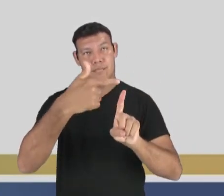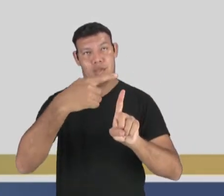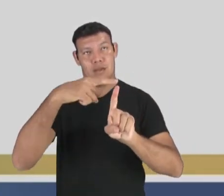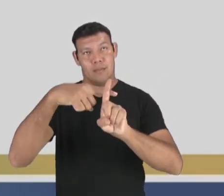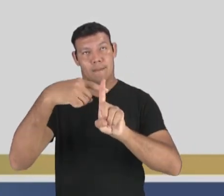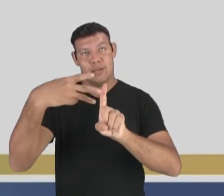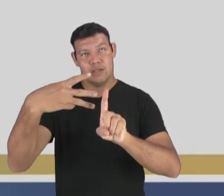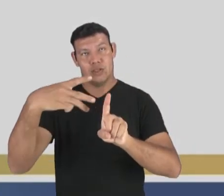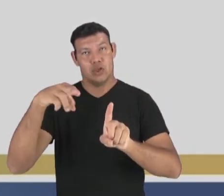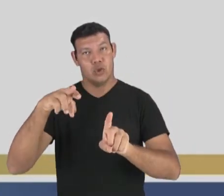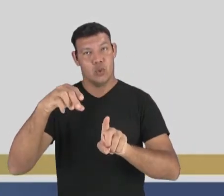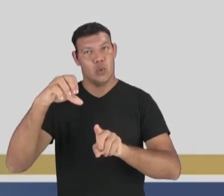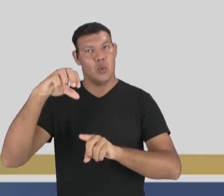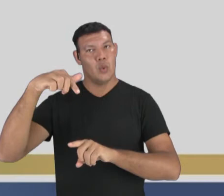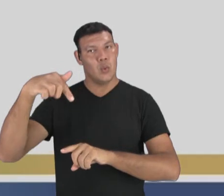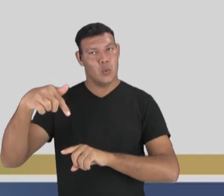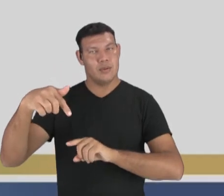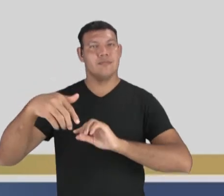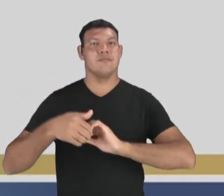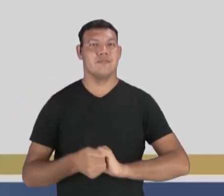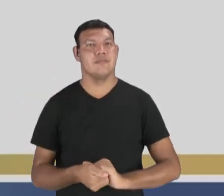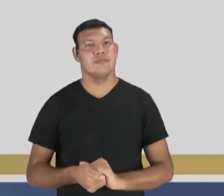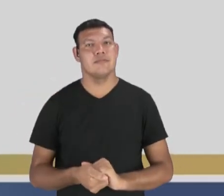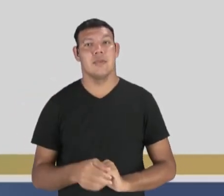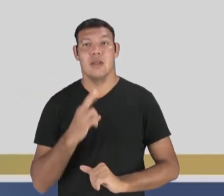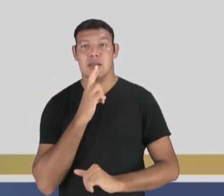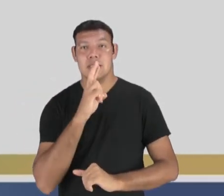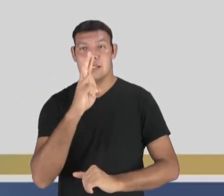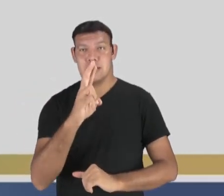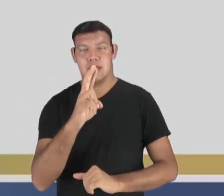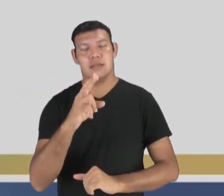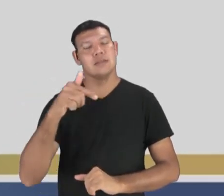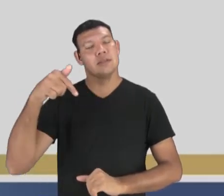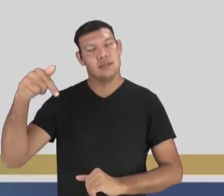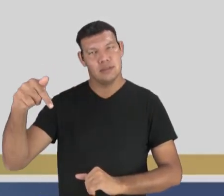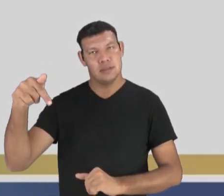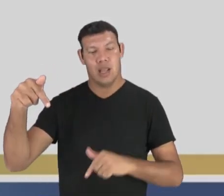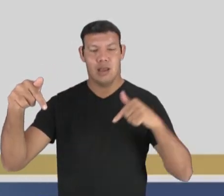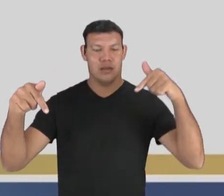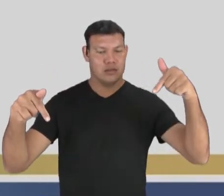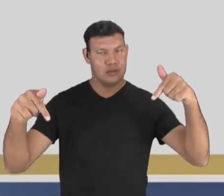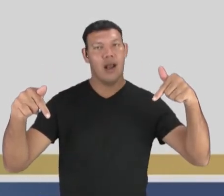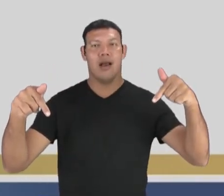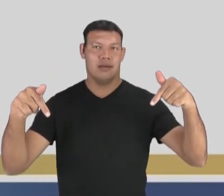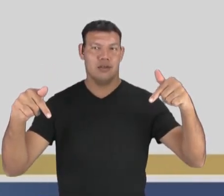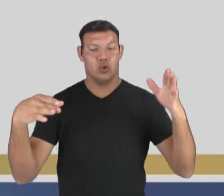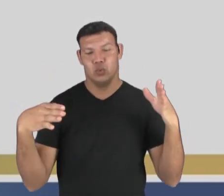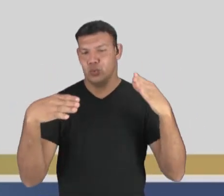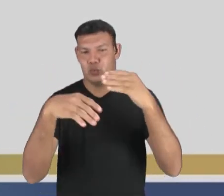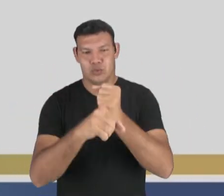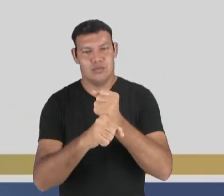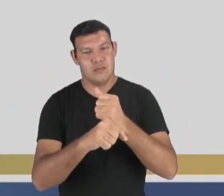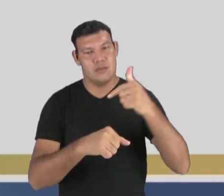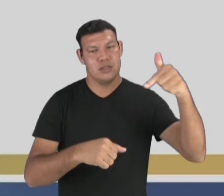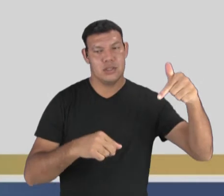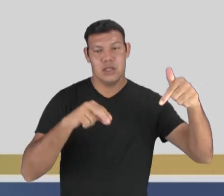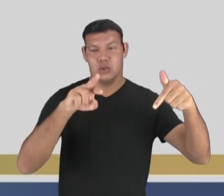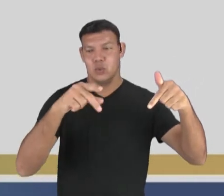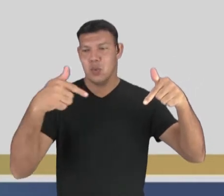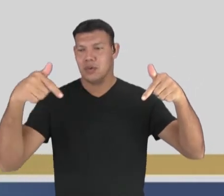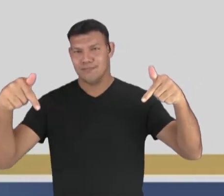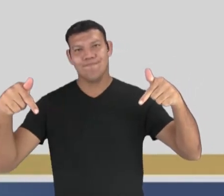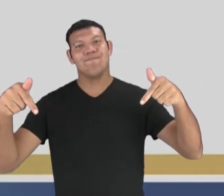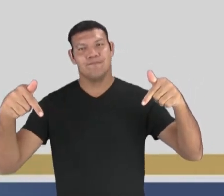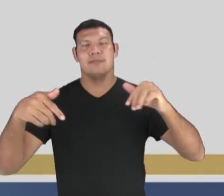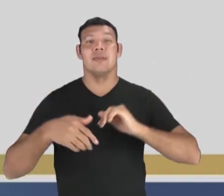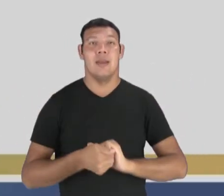2 e mais 3, que, por sua vez, tem como resposta 7. Então, nesse caso, vocês vão